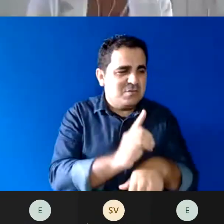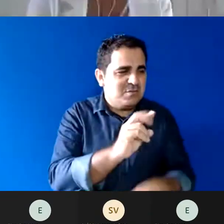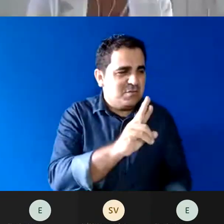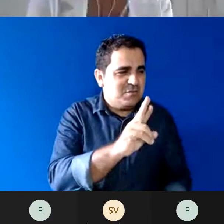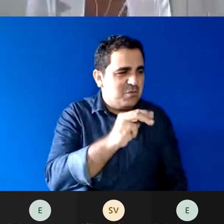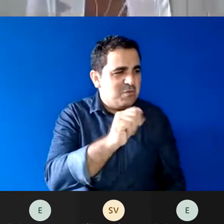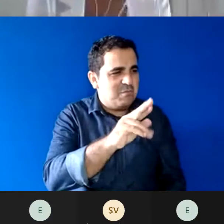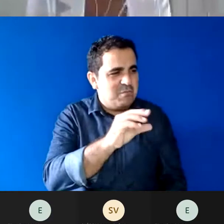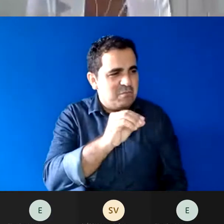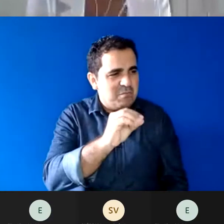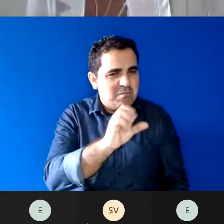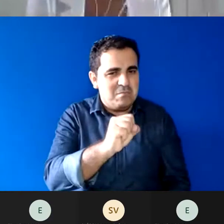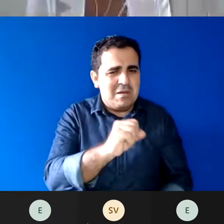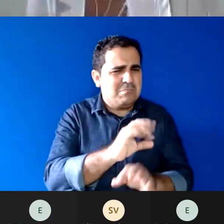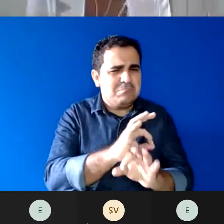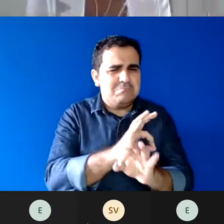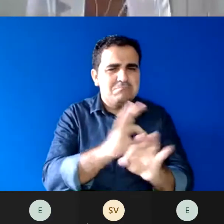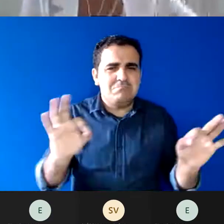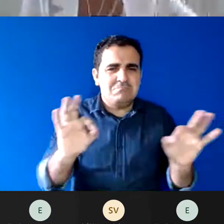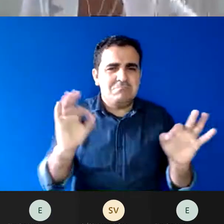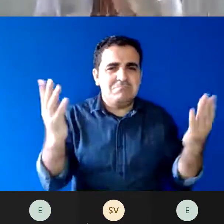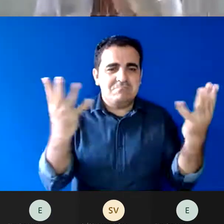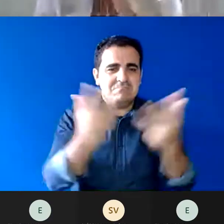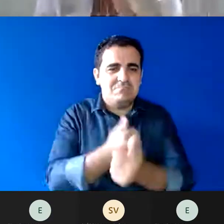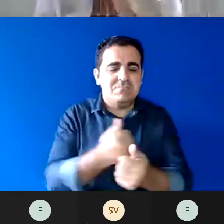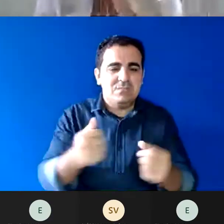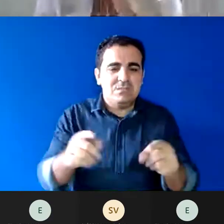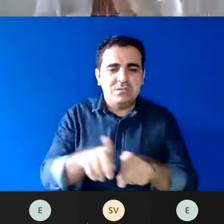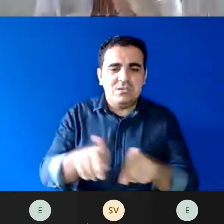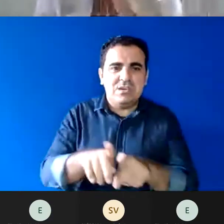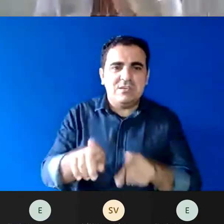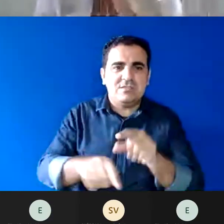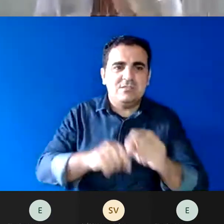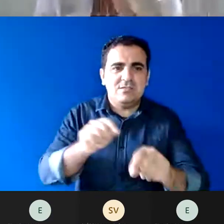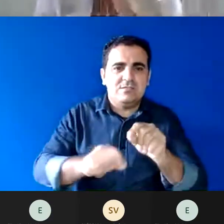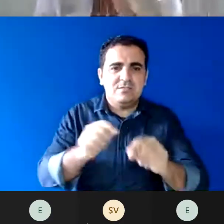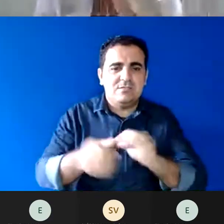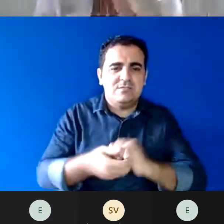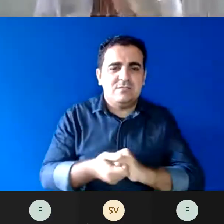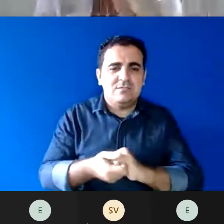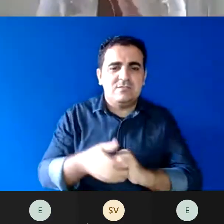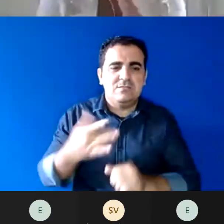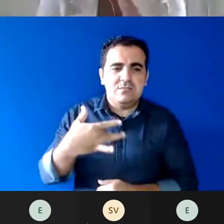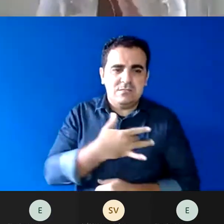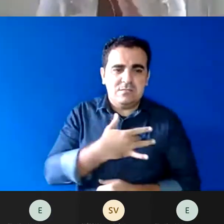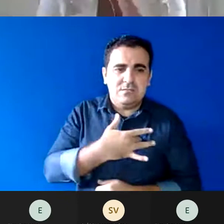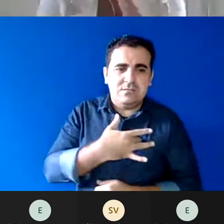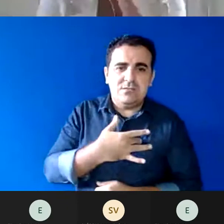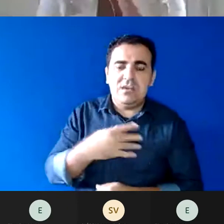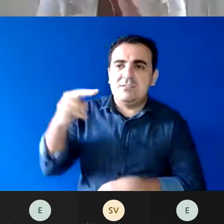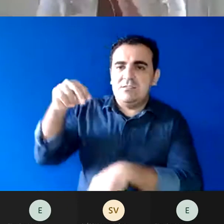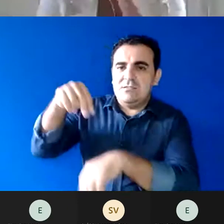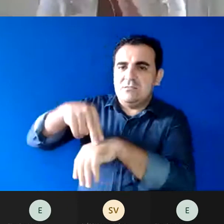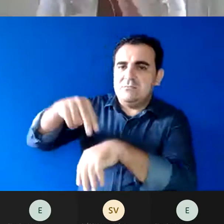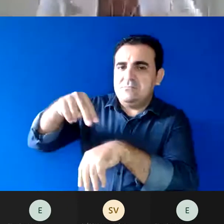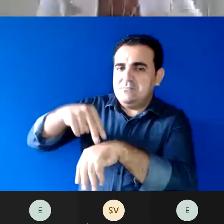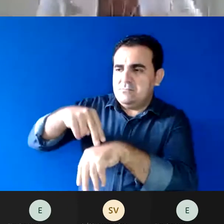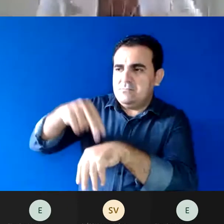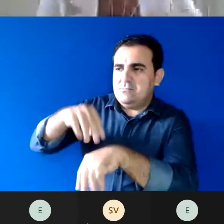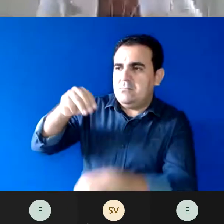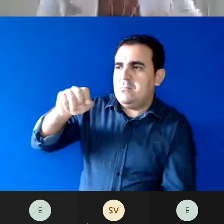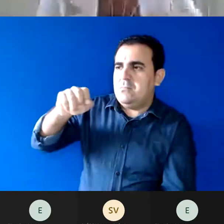pela brilhante apresentação que nos dá um panorama da saúde pública materna e infantil no